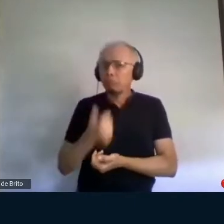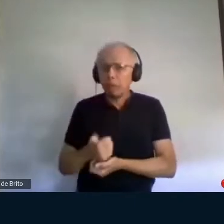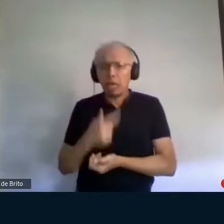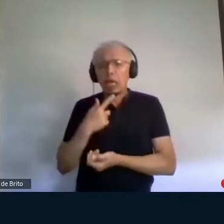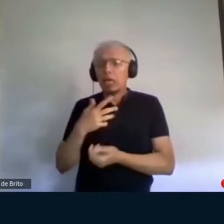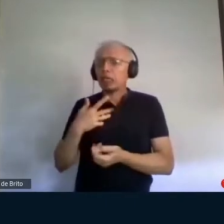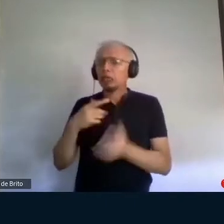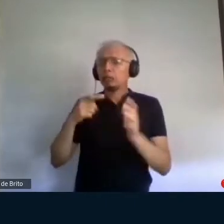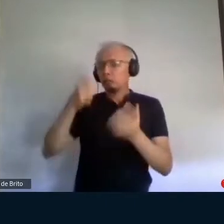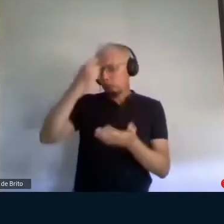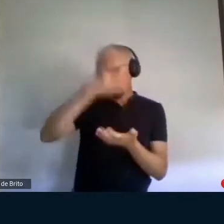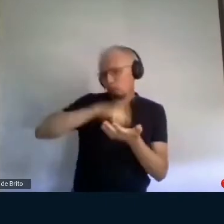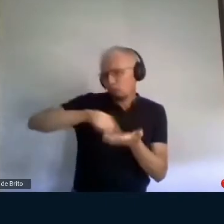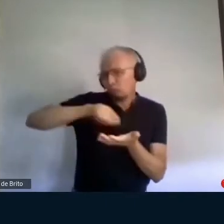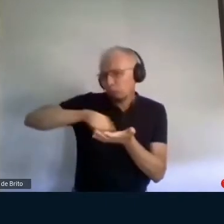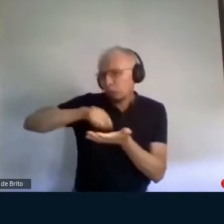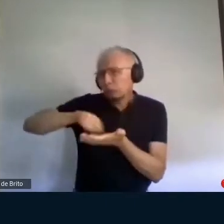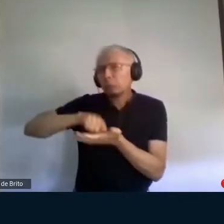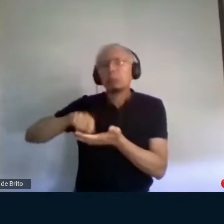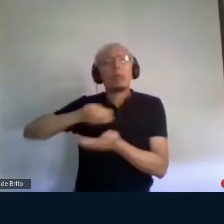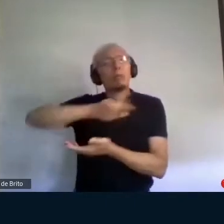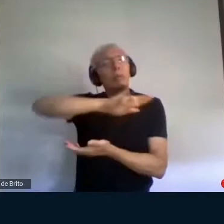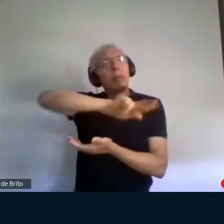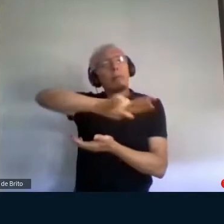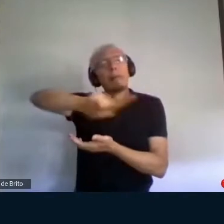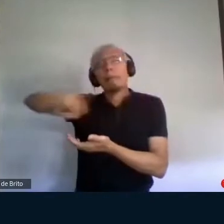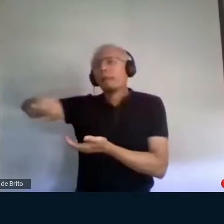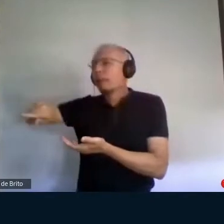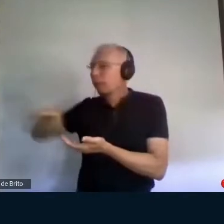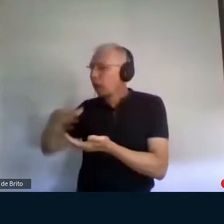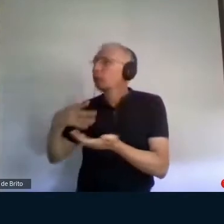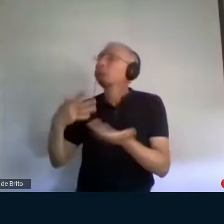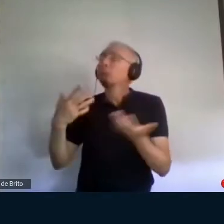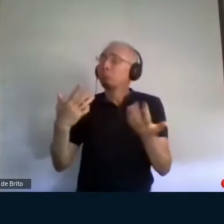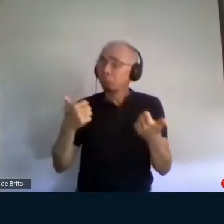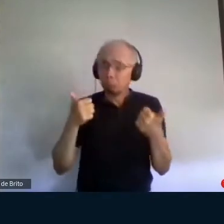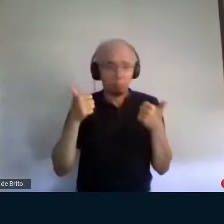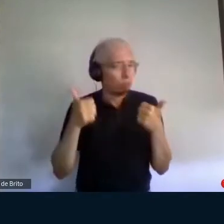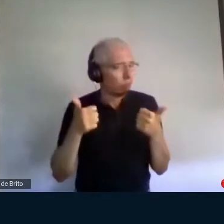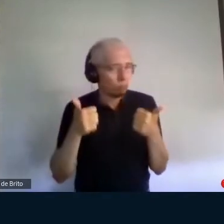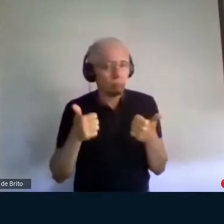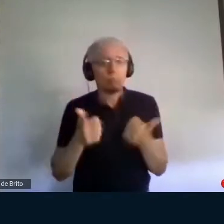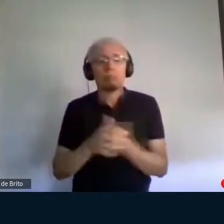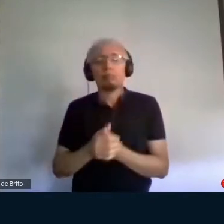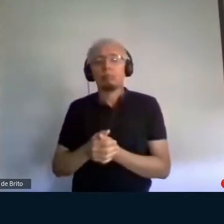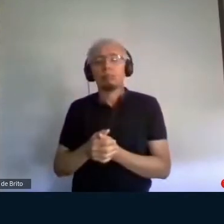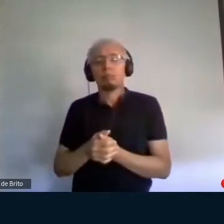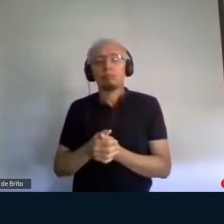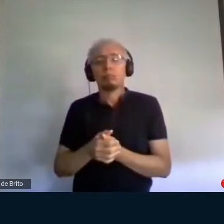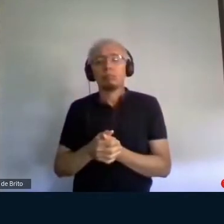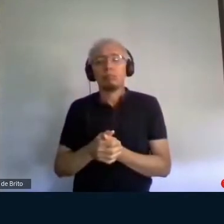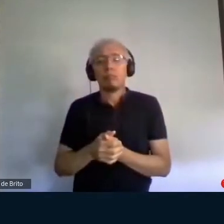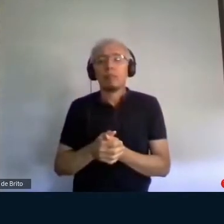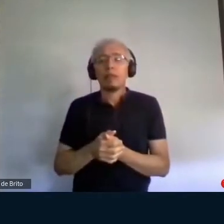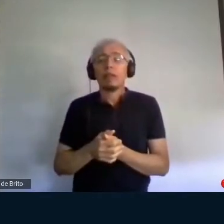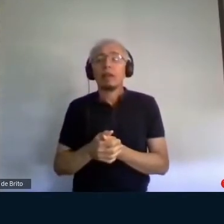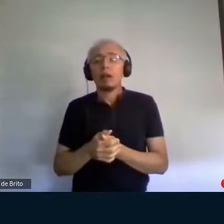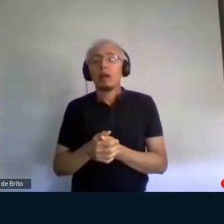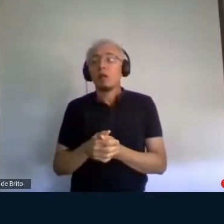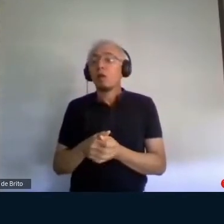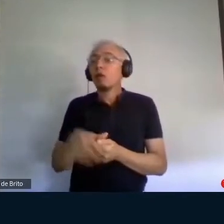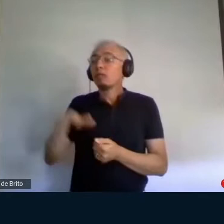Origuela, Hacker e etc., né? Hale, com as